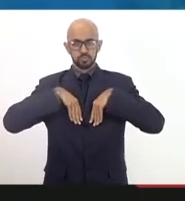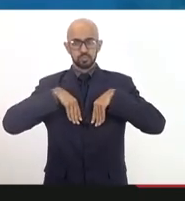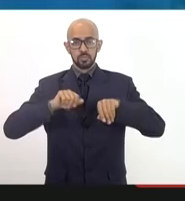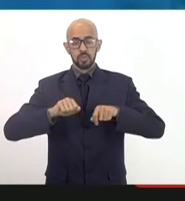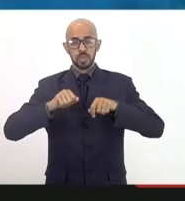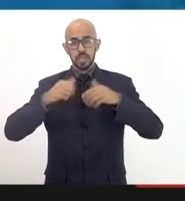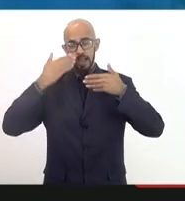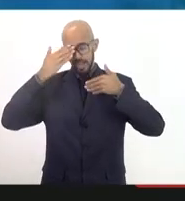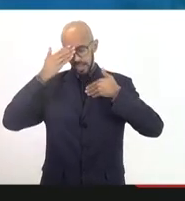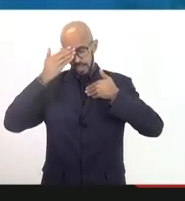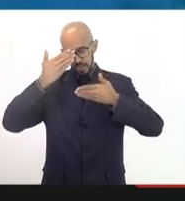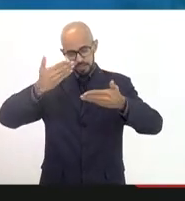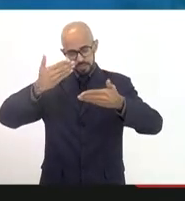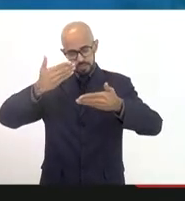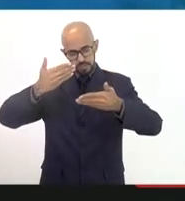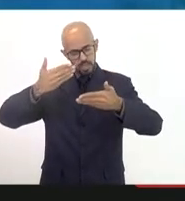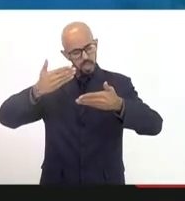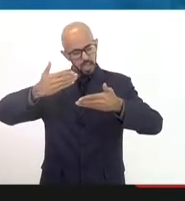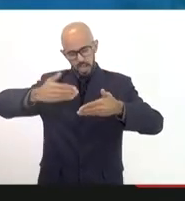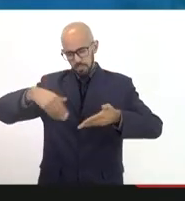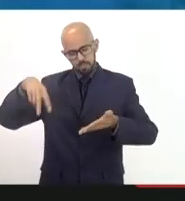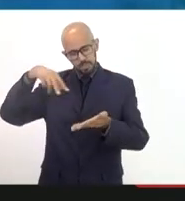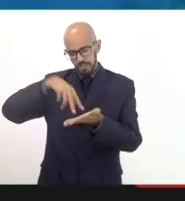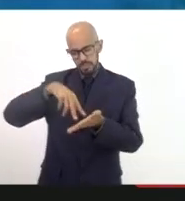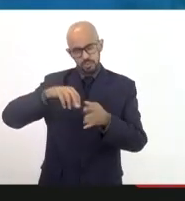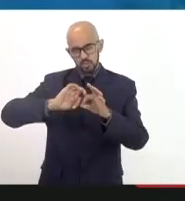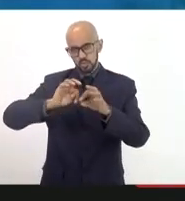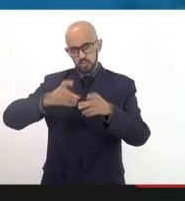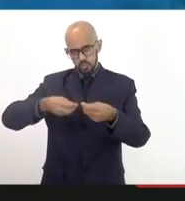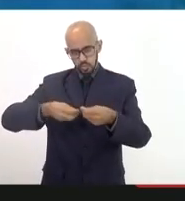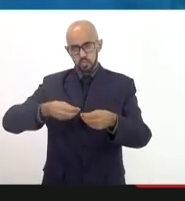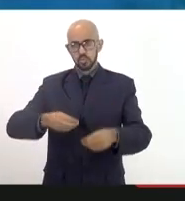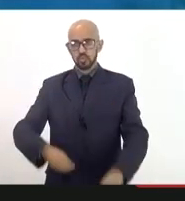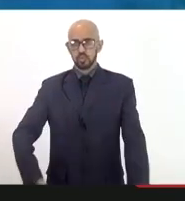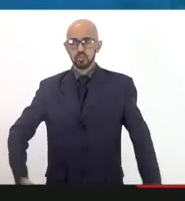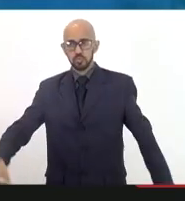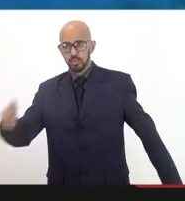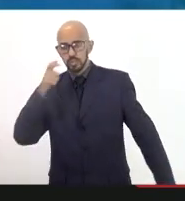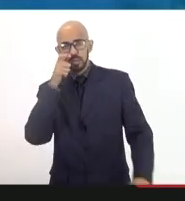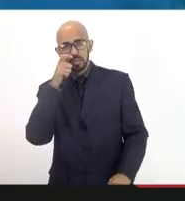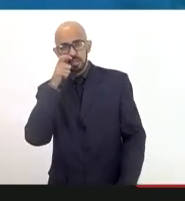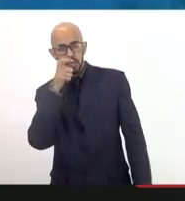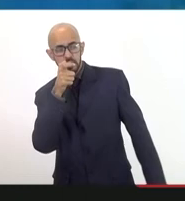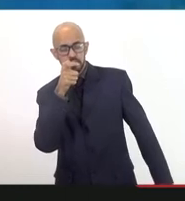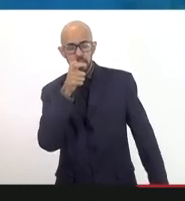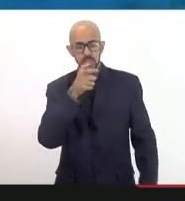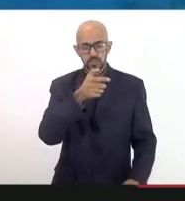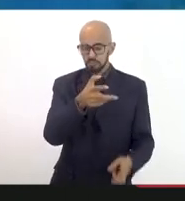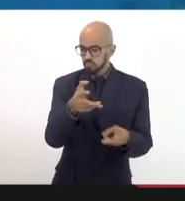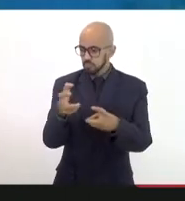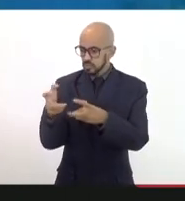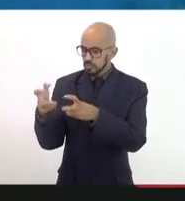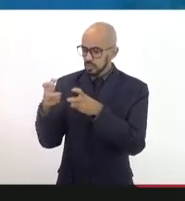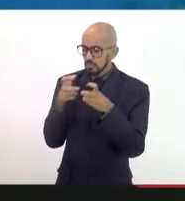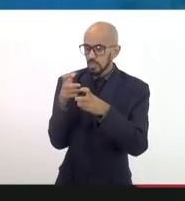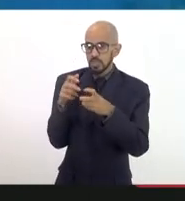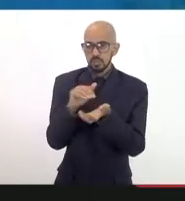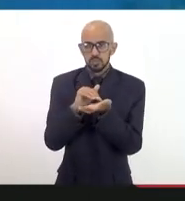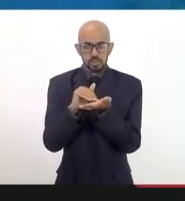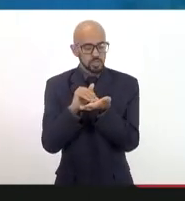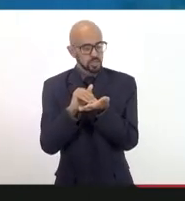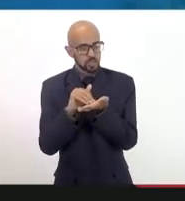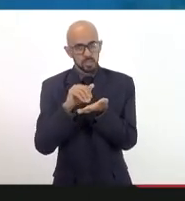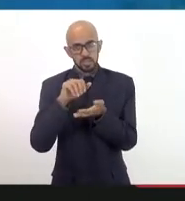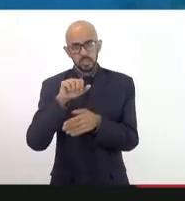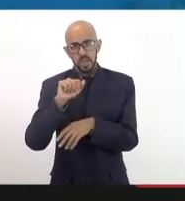todos. Quero ser o mais sucinto e mais rápido possível. Foi muito interessante ouvir o secretário e a doutora Annalise falando